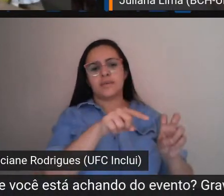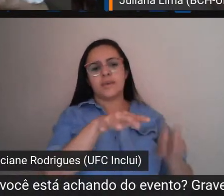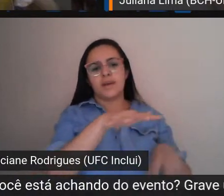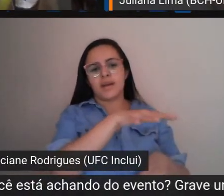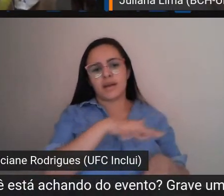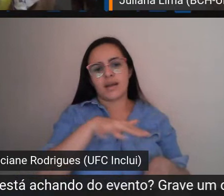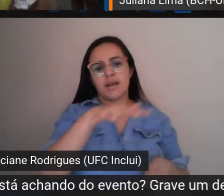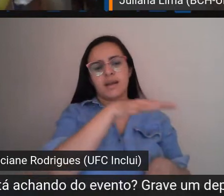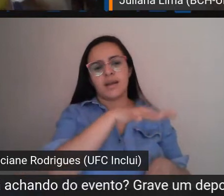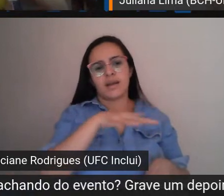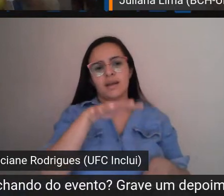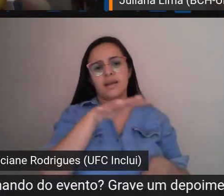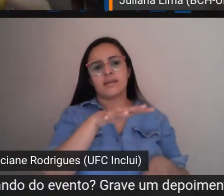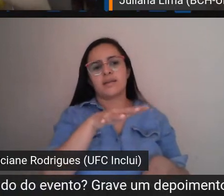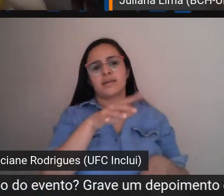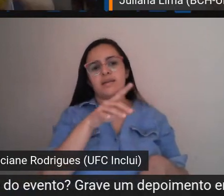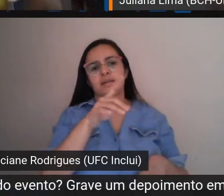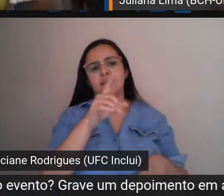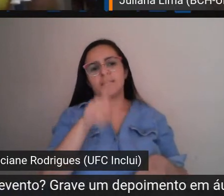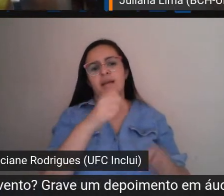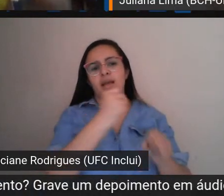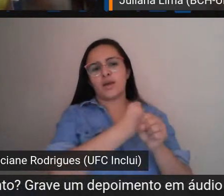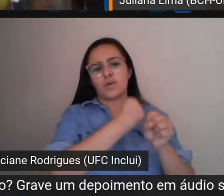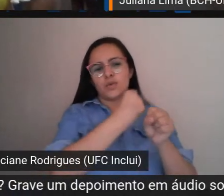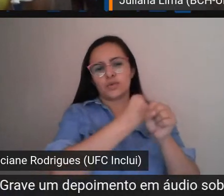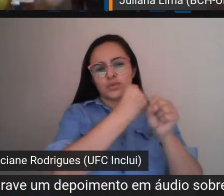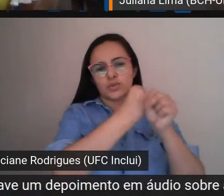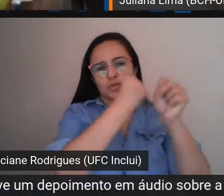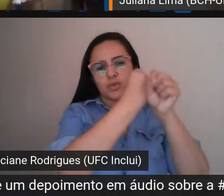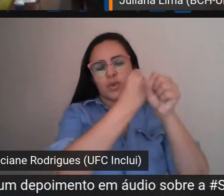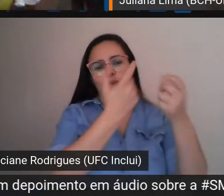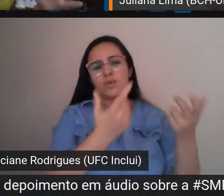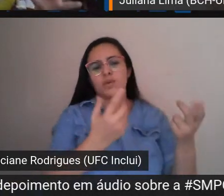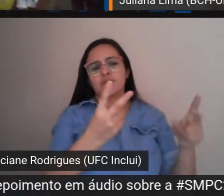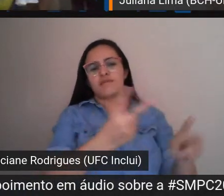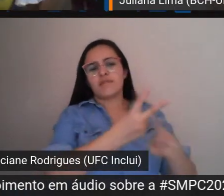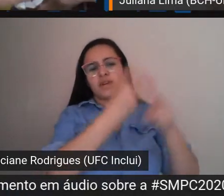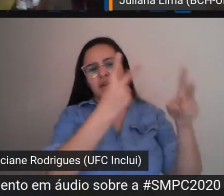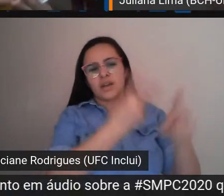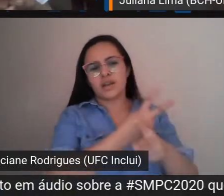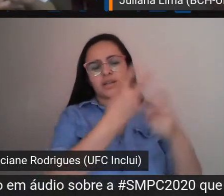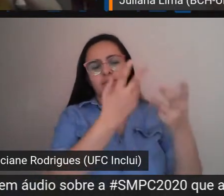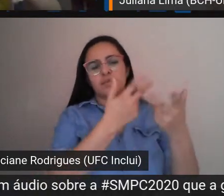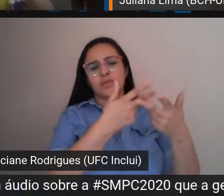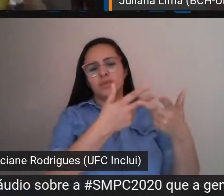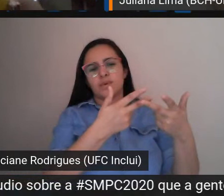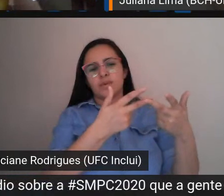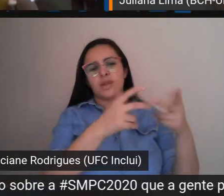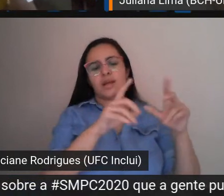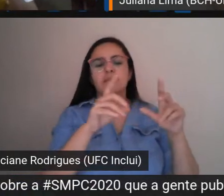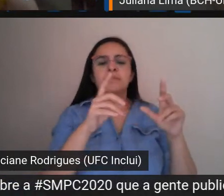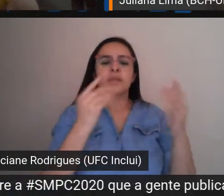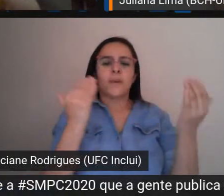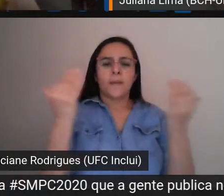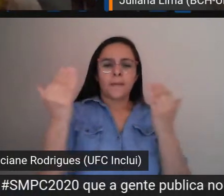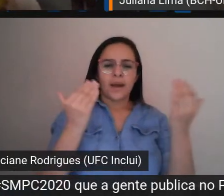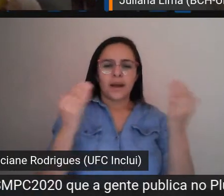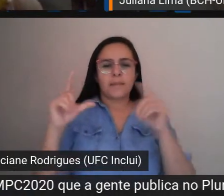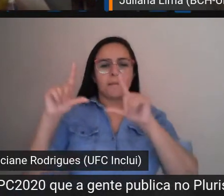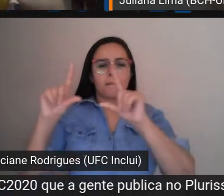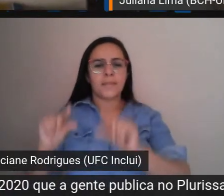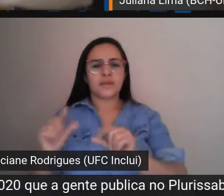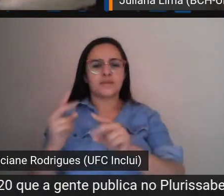mais ventiladas, construções com mais ventiladas, comparadas com menos ventiladas, enfim, então,